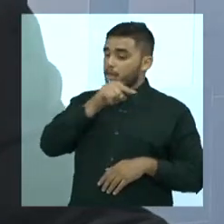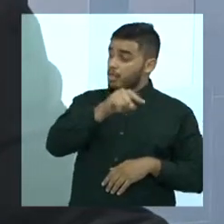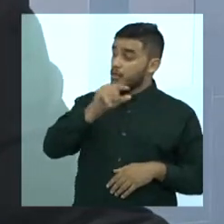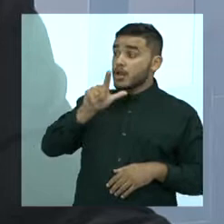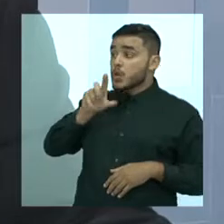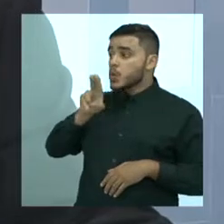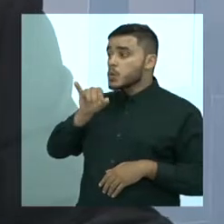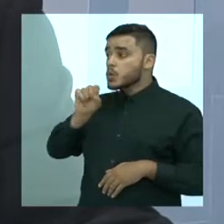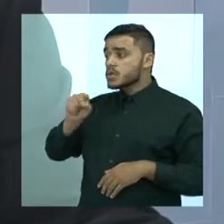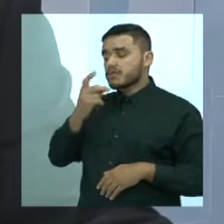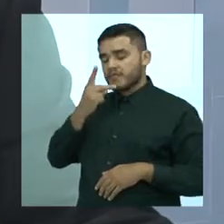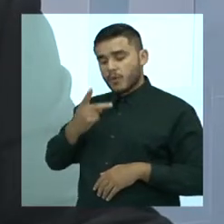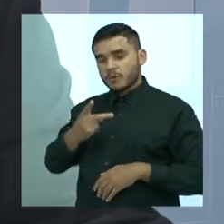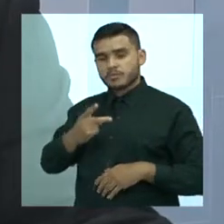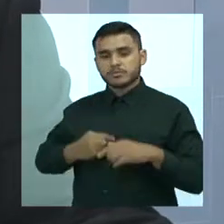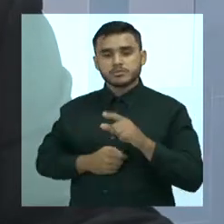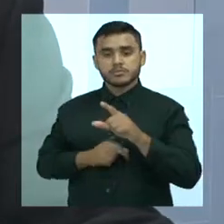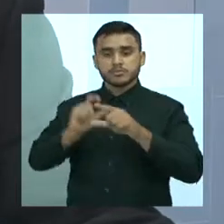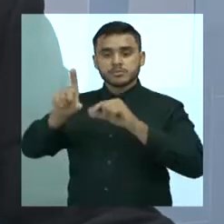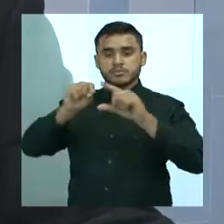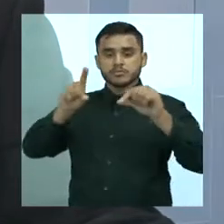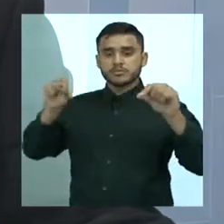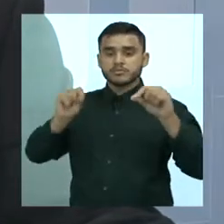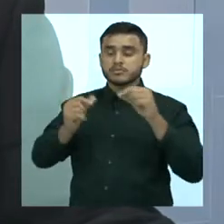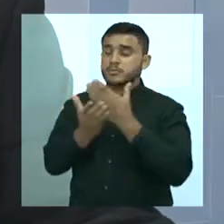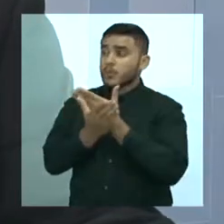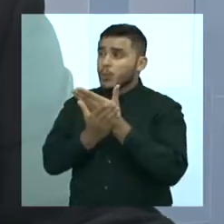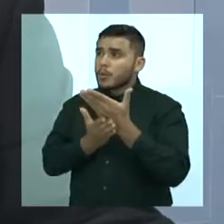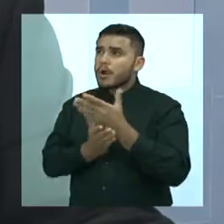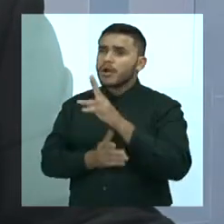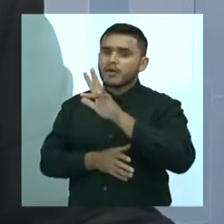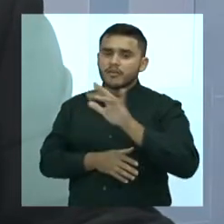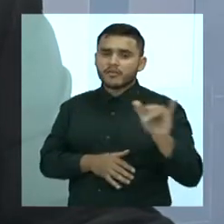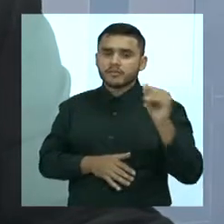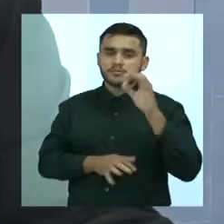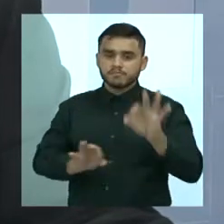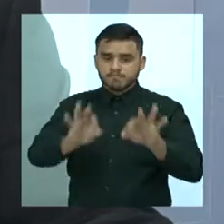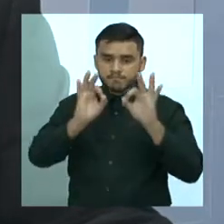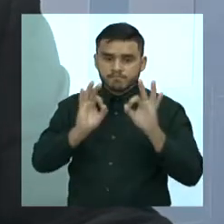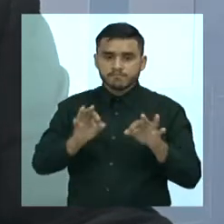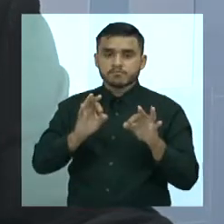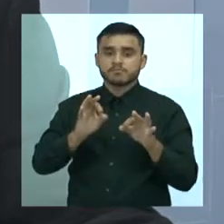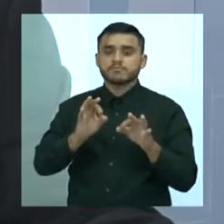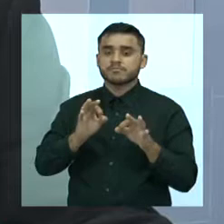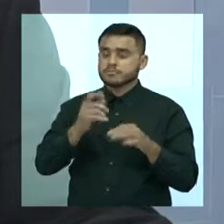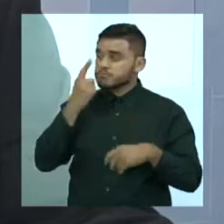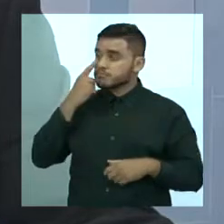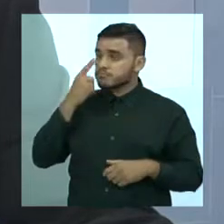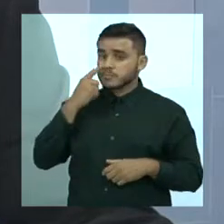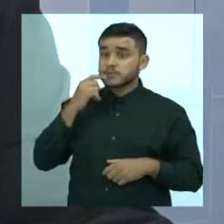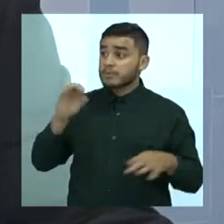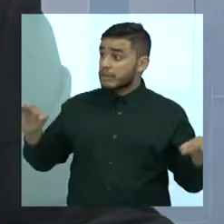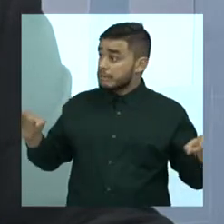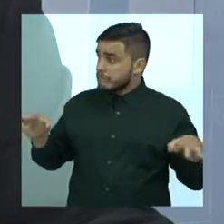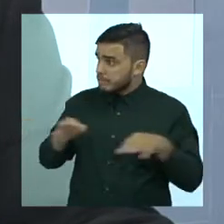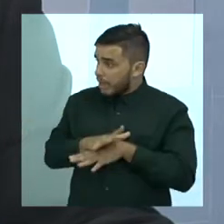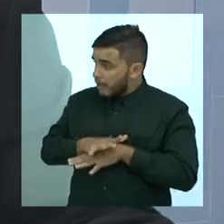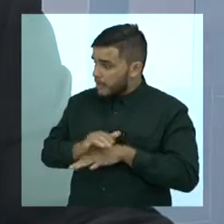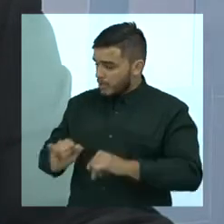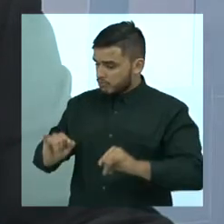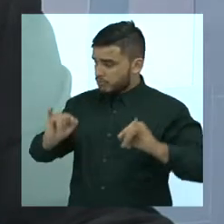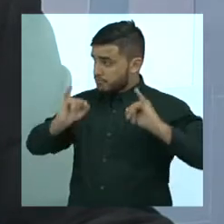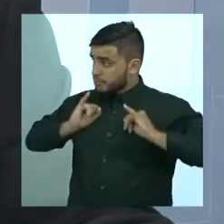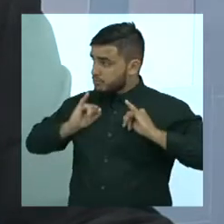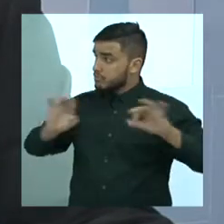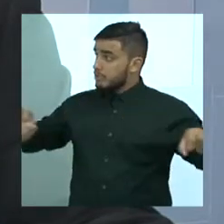de São Paulo, disse que as indicações só vão começar quando definitivamente encerrar a votação da